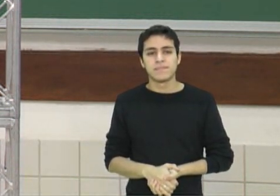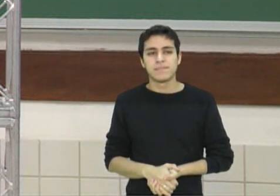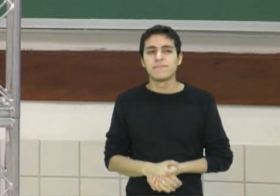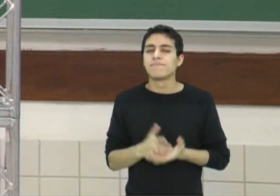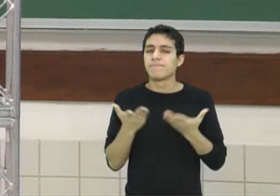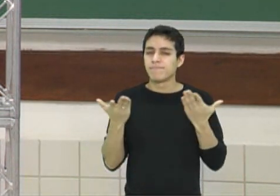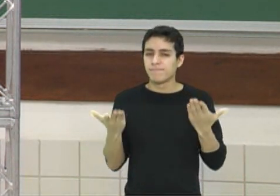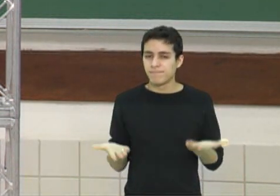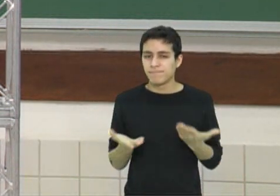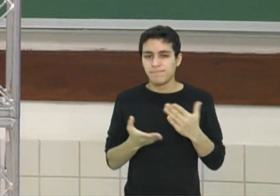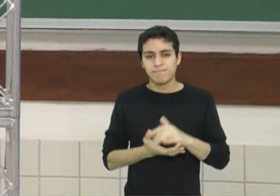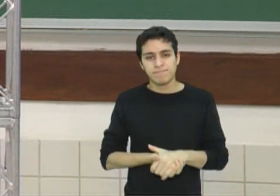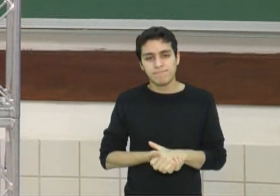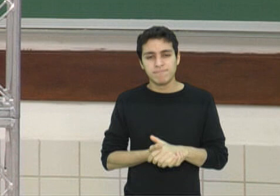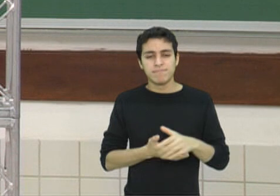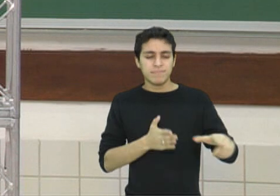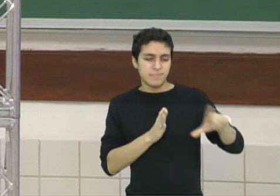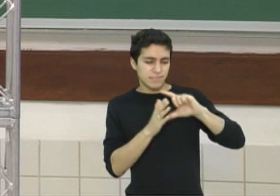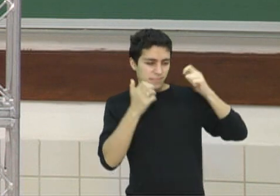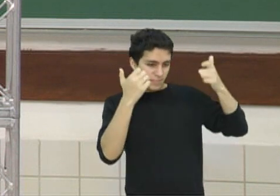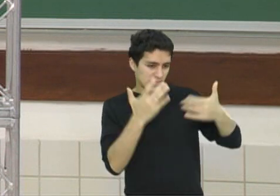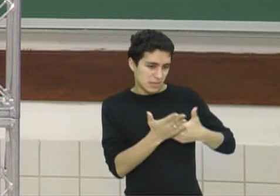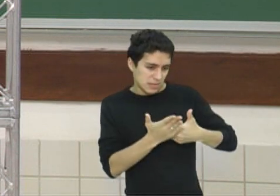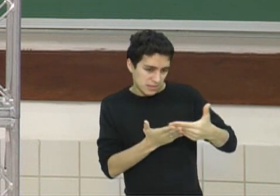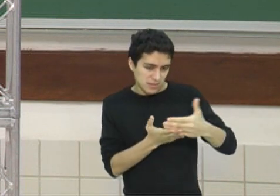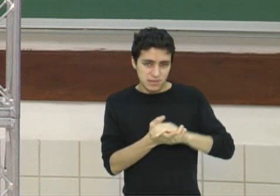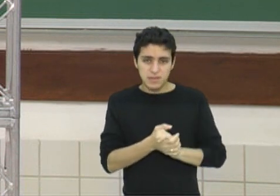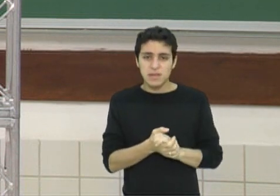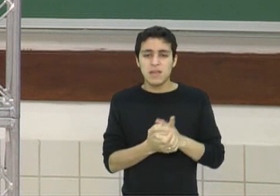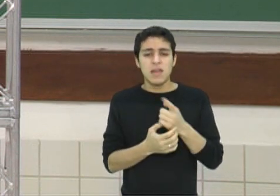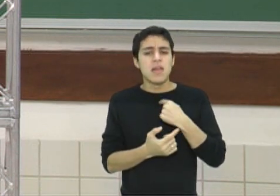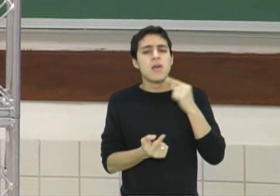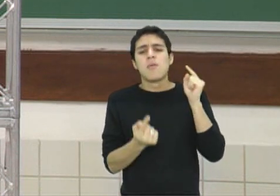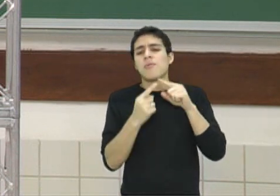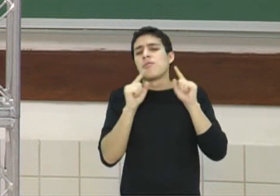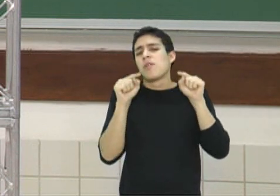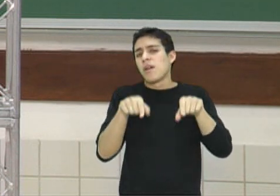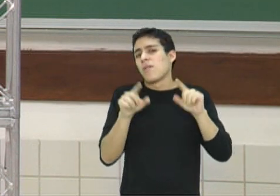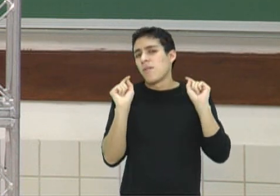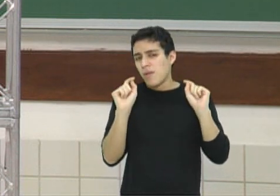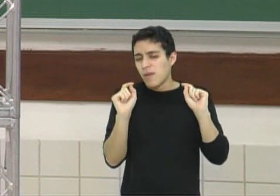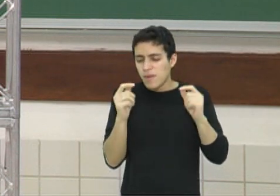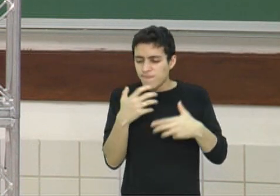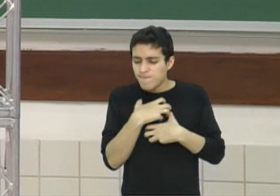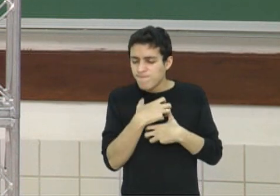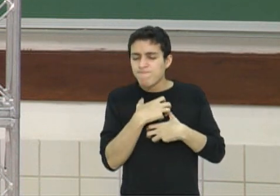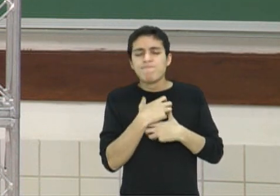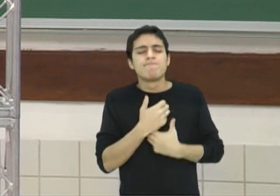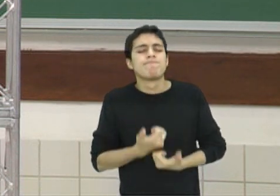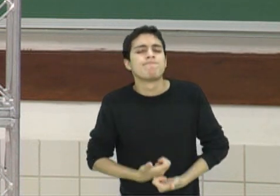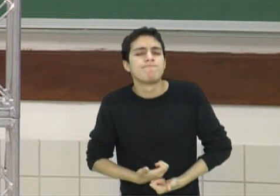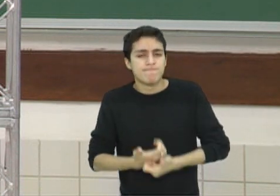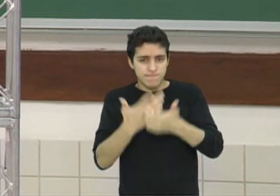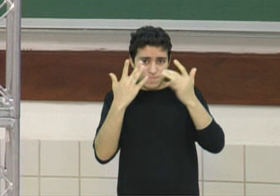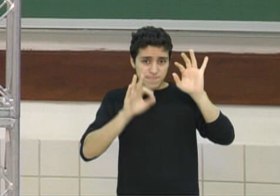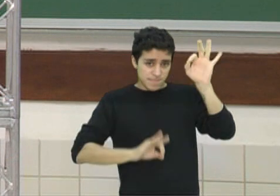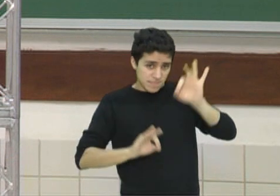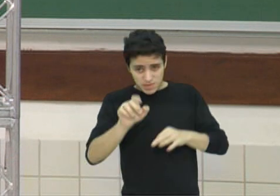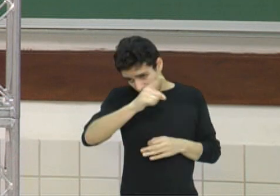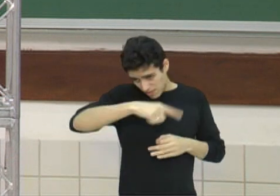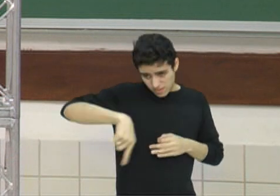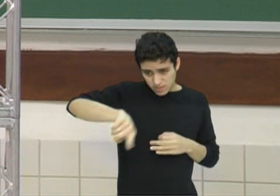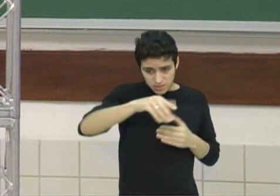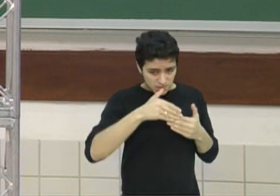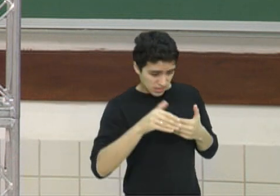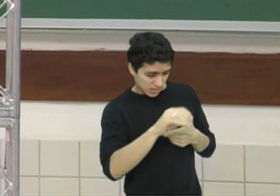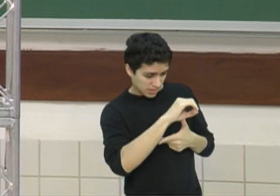Gente, que nem eu falei para vocês no começo, a minha função aqui, a minha missão com vocês é preparar vocês para o